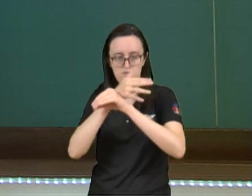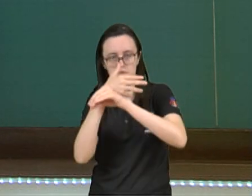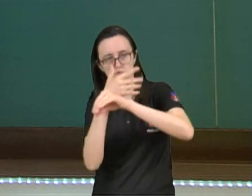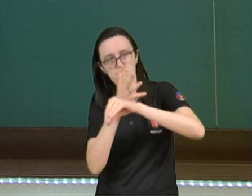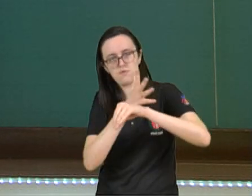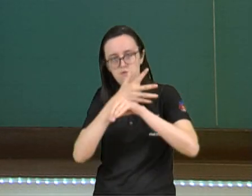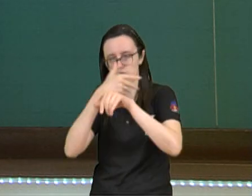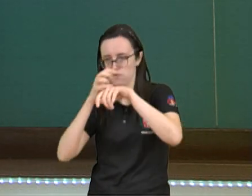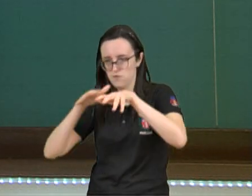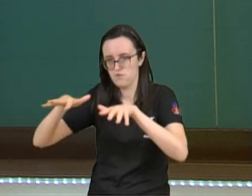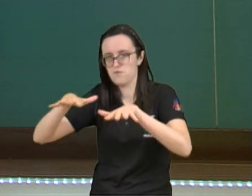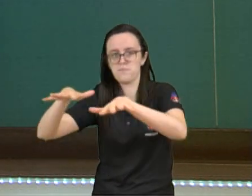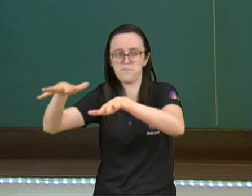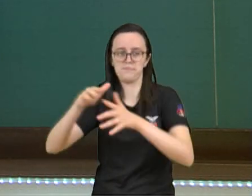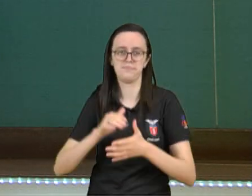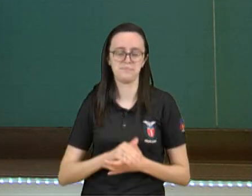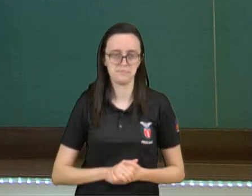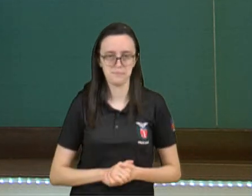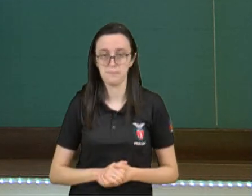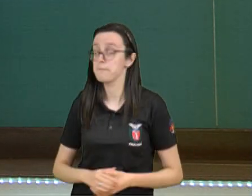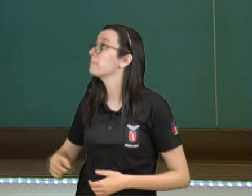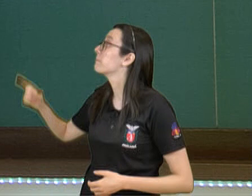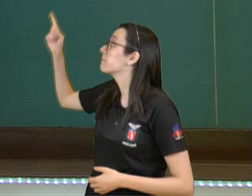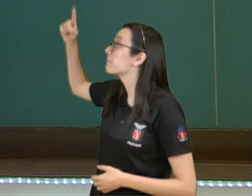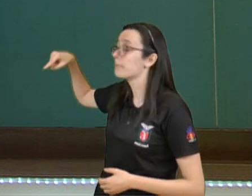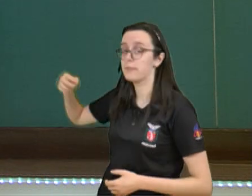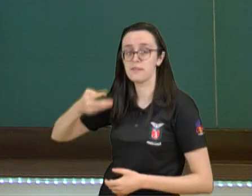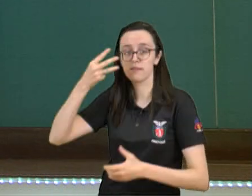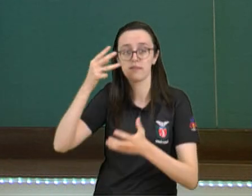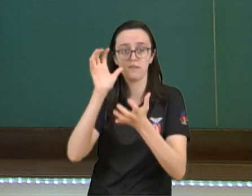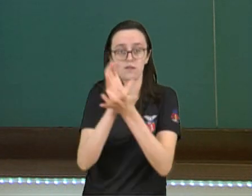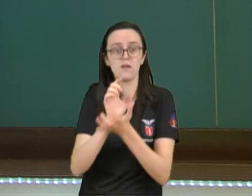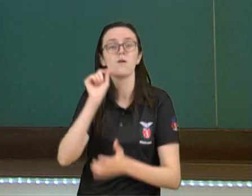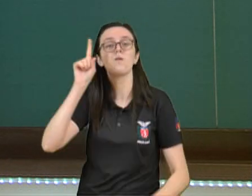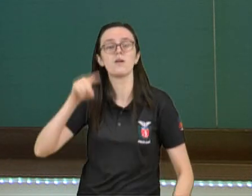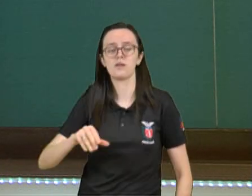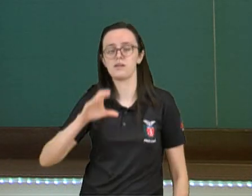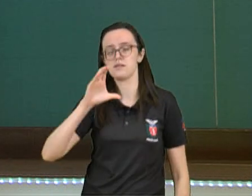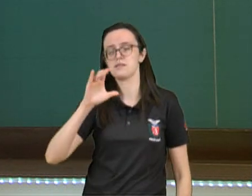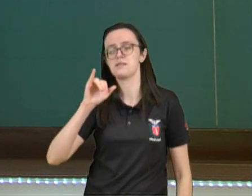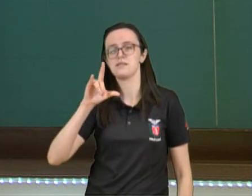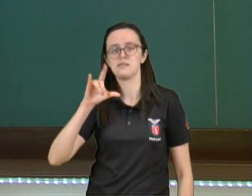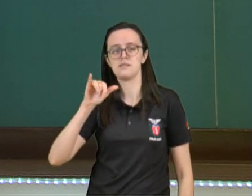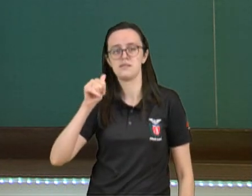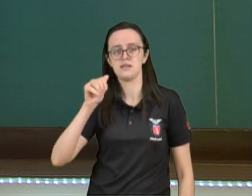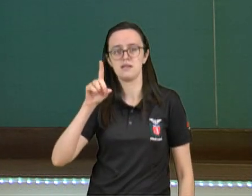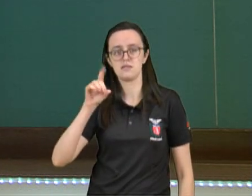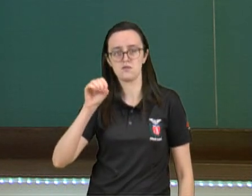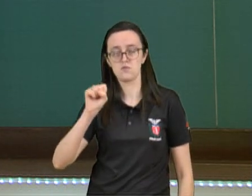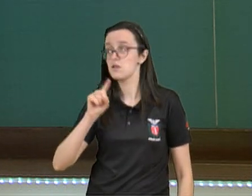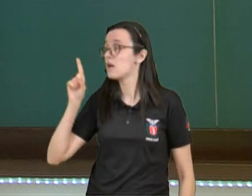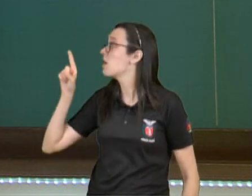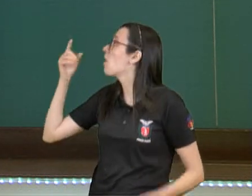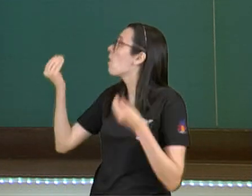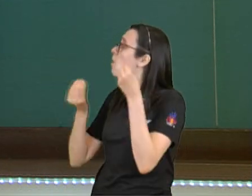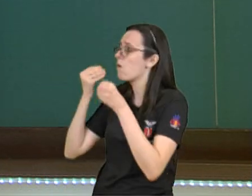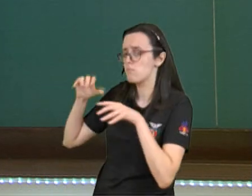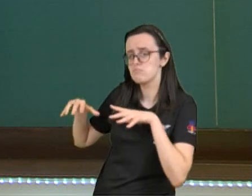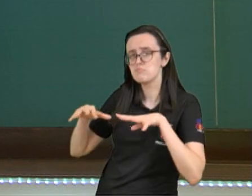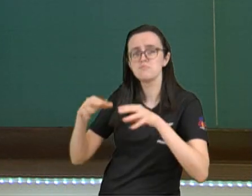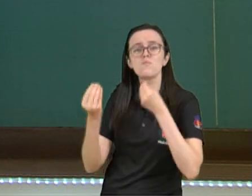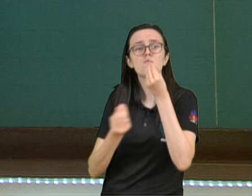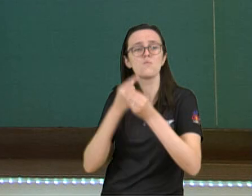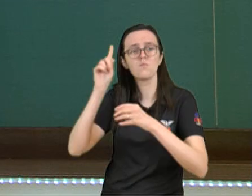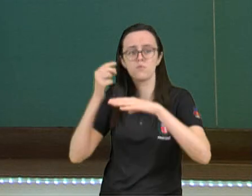se desloque. O terceiro grupo é dos ciliados, que apresentam como estrutura de locomoção